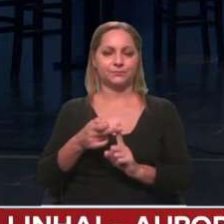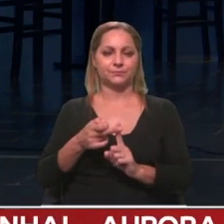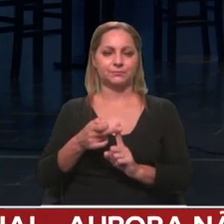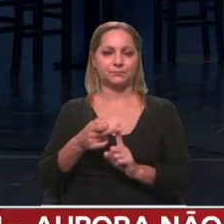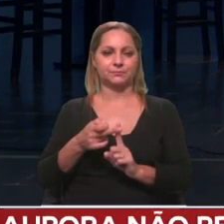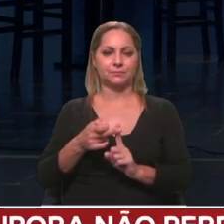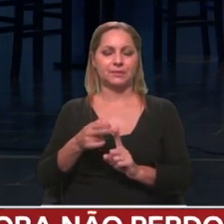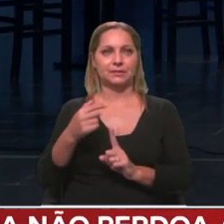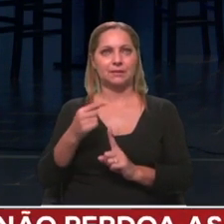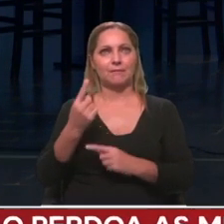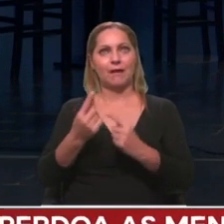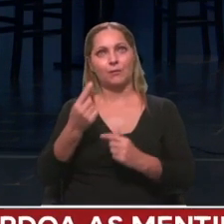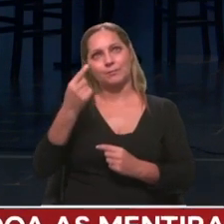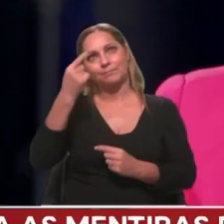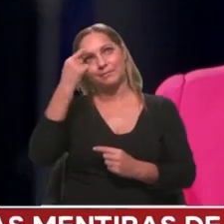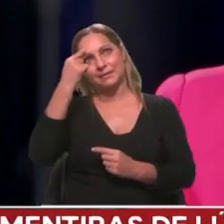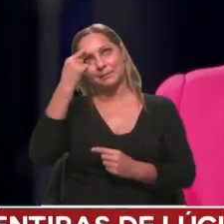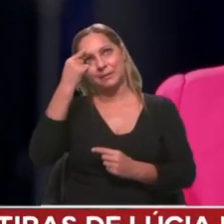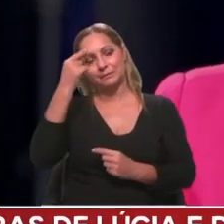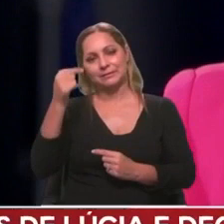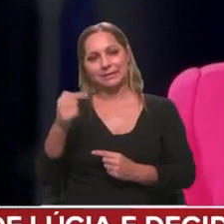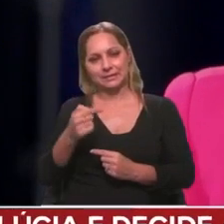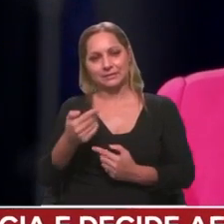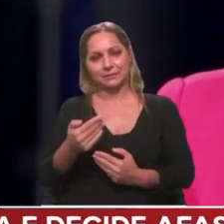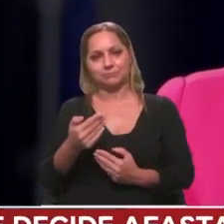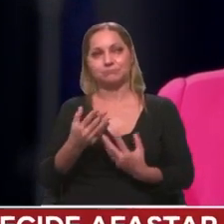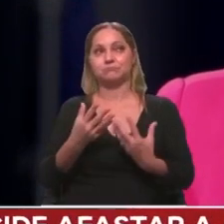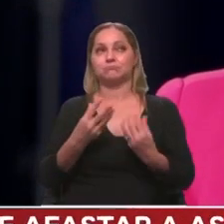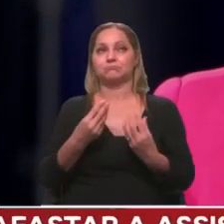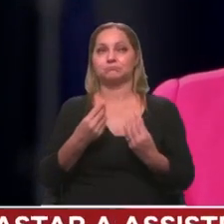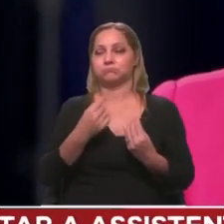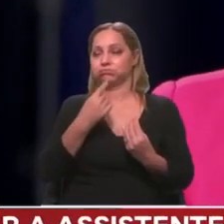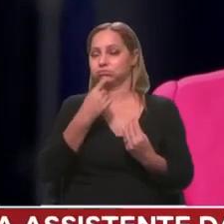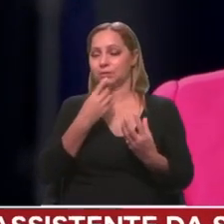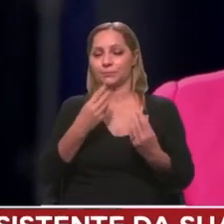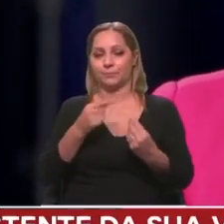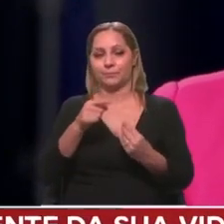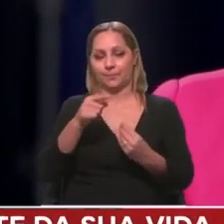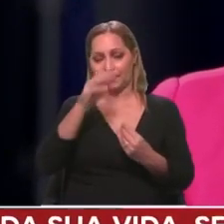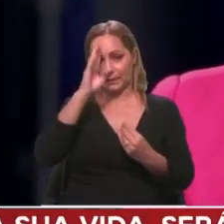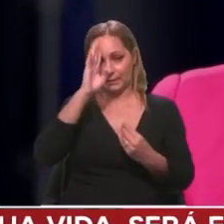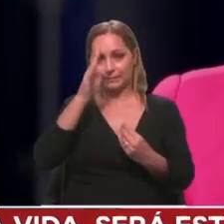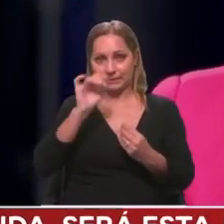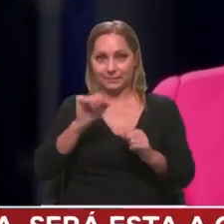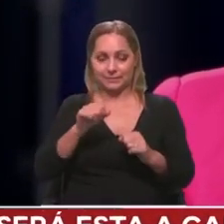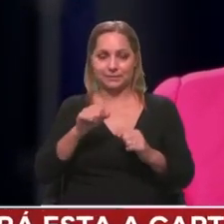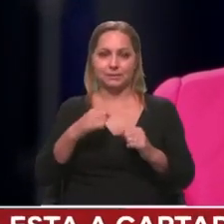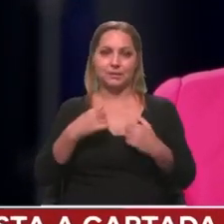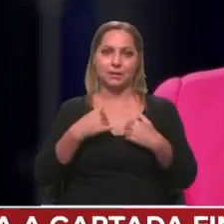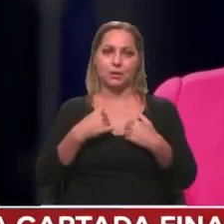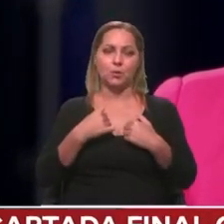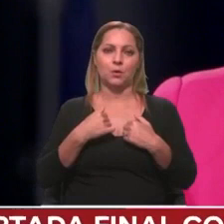vez teve assim algum pensamento mais sombrio? Muitos, Maria, muitos. E a Maria sabe bem que sim. Que eu,